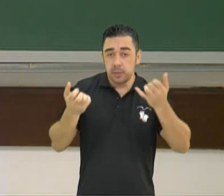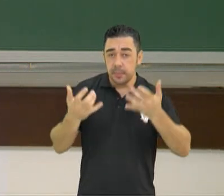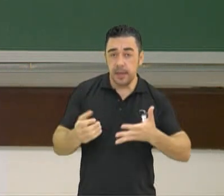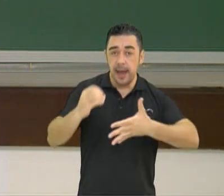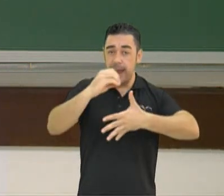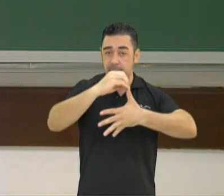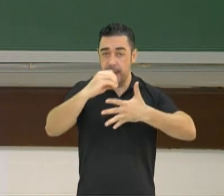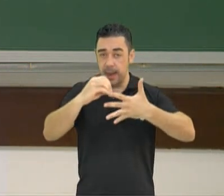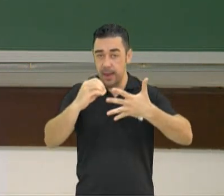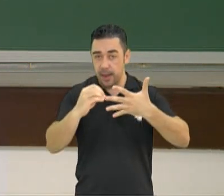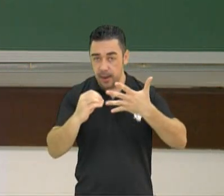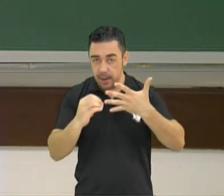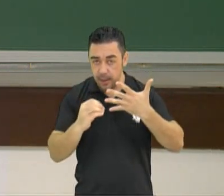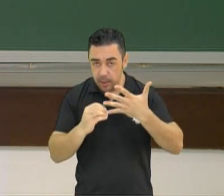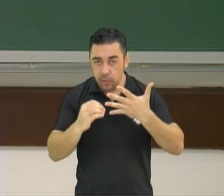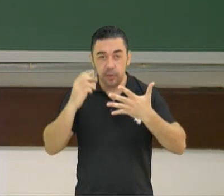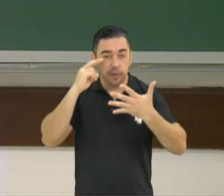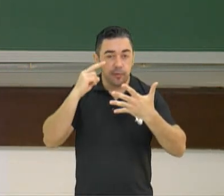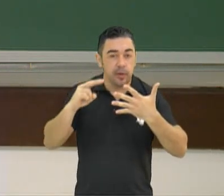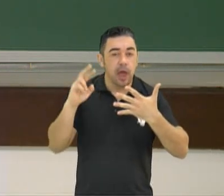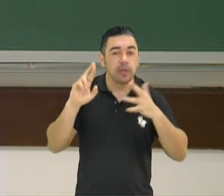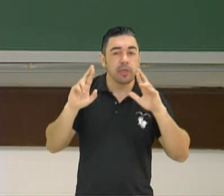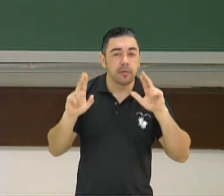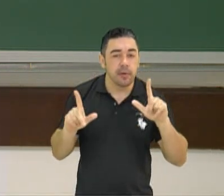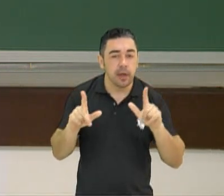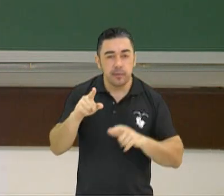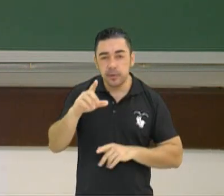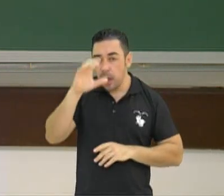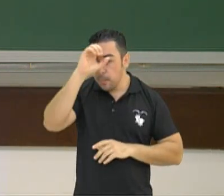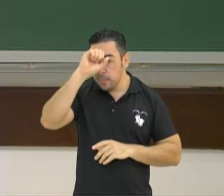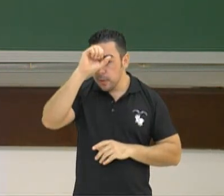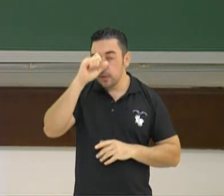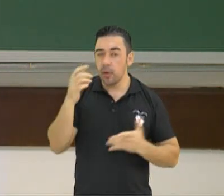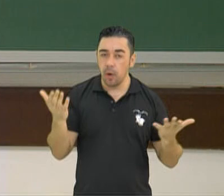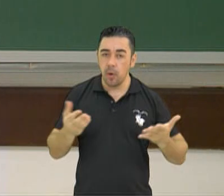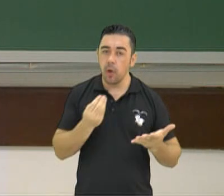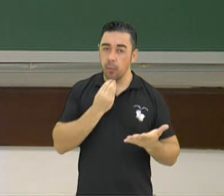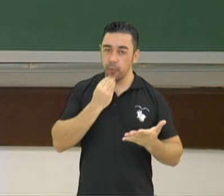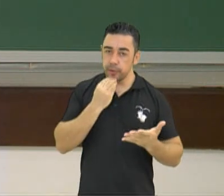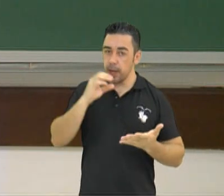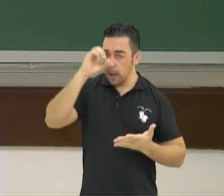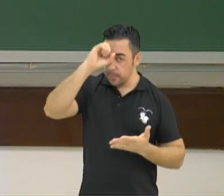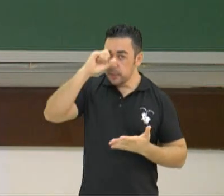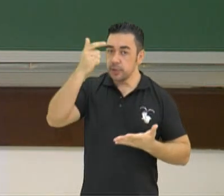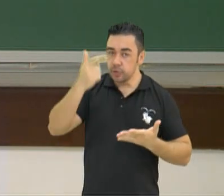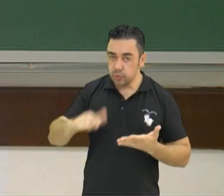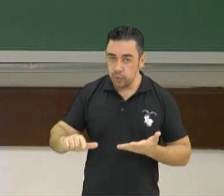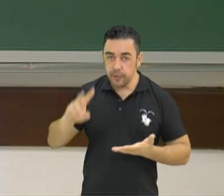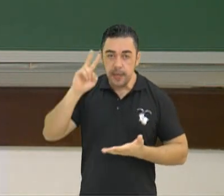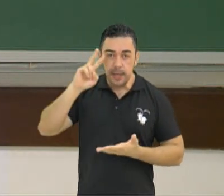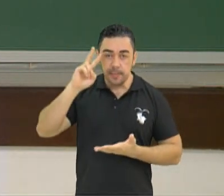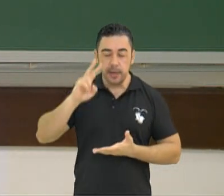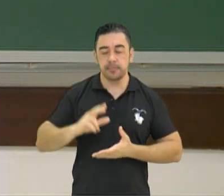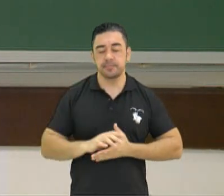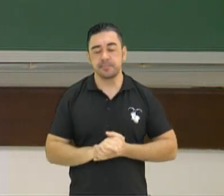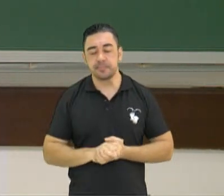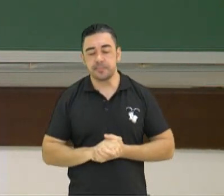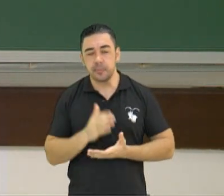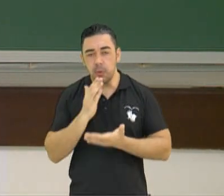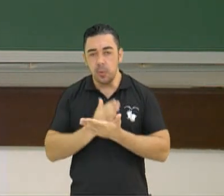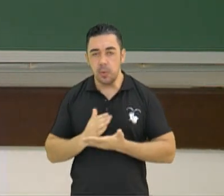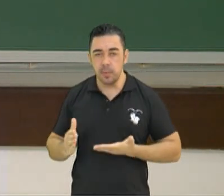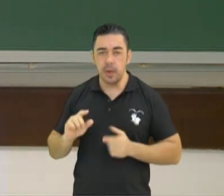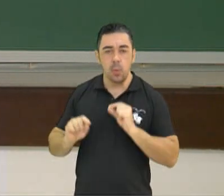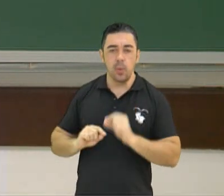diferenças entre eles. Vamos ver se vocês lembram isso, se vocês aprenderam tudo. Se não aprenderam, é a oportunidade de aprender hoje, né? De relembrar tudo hoje. Vamos começar com a